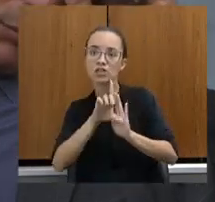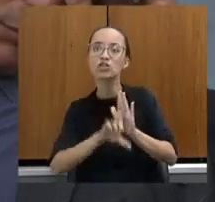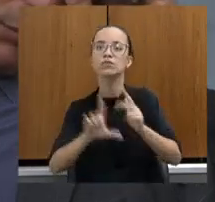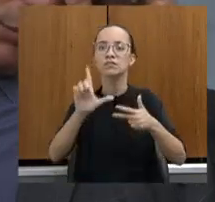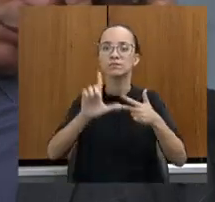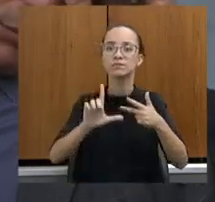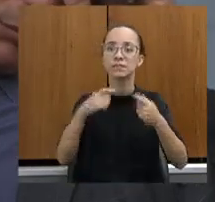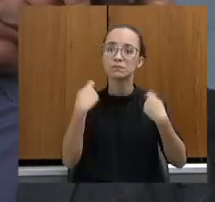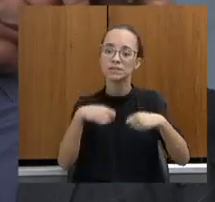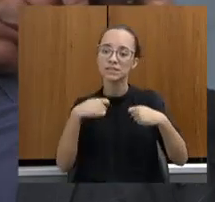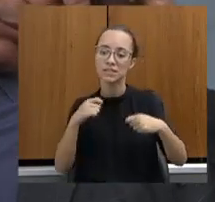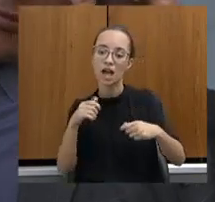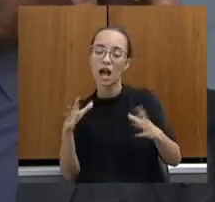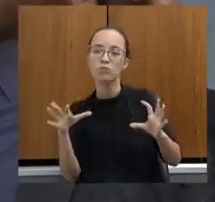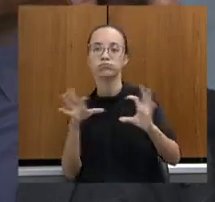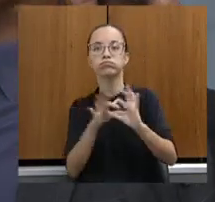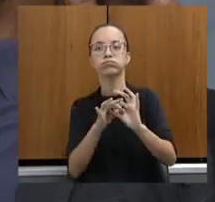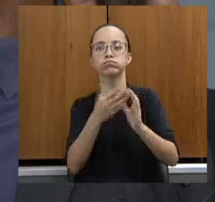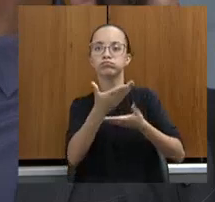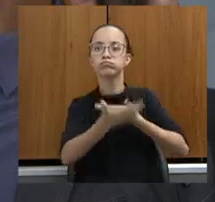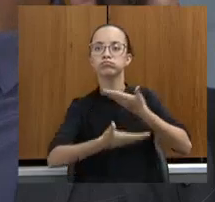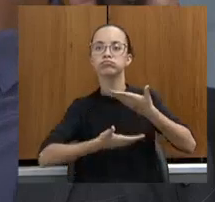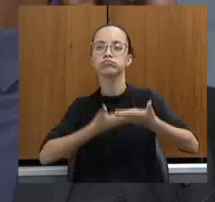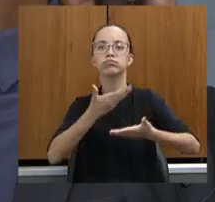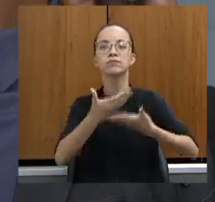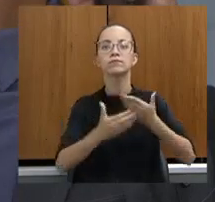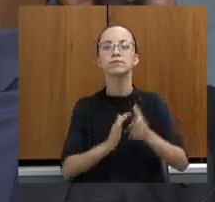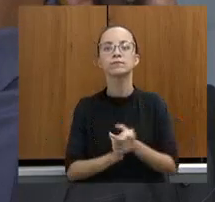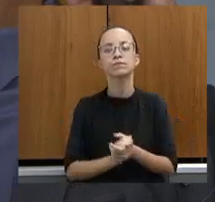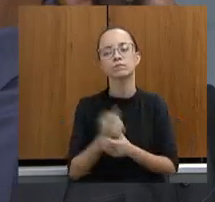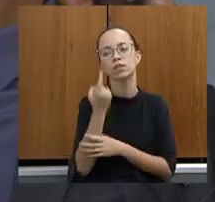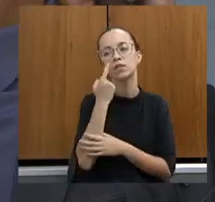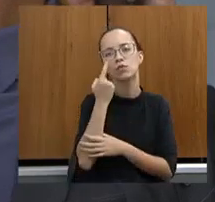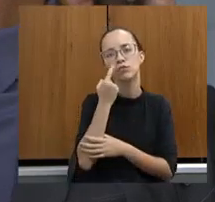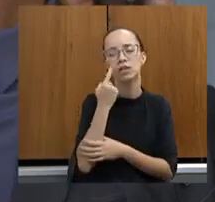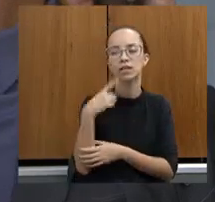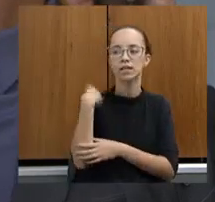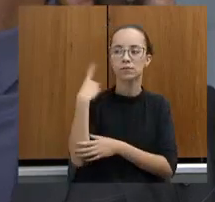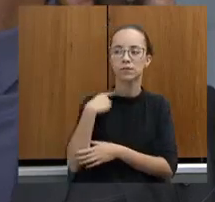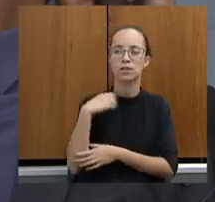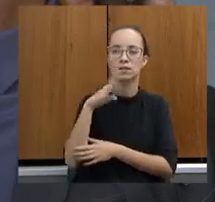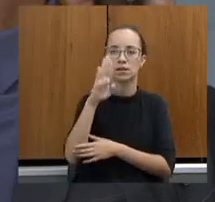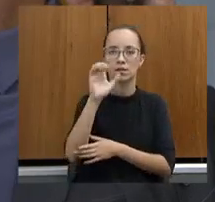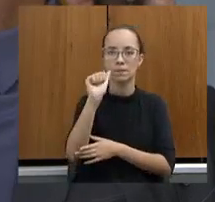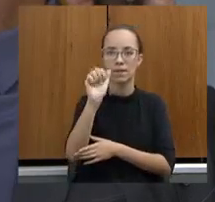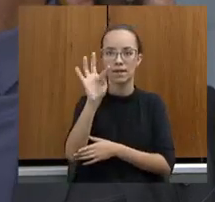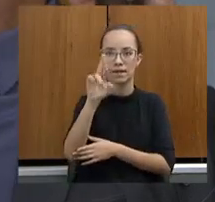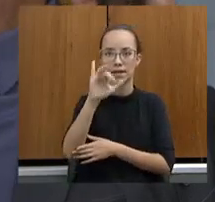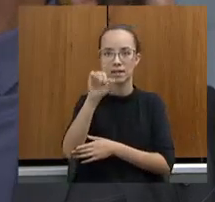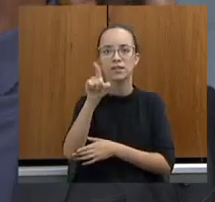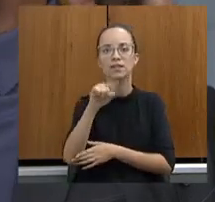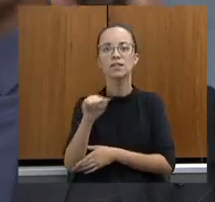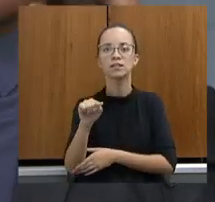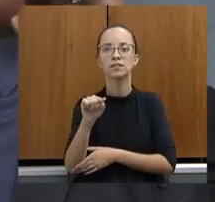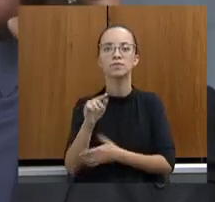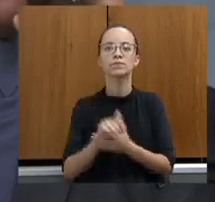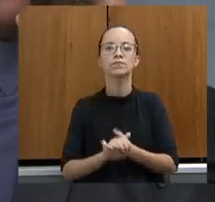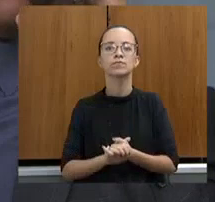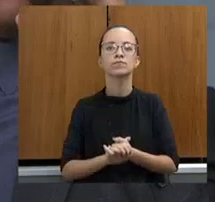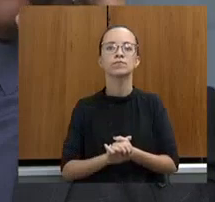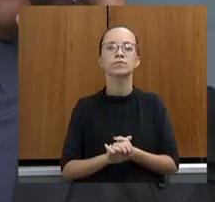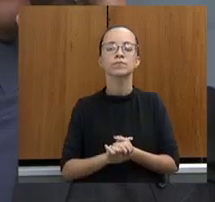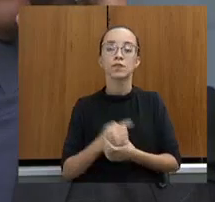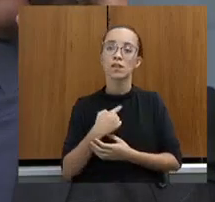independentes e numa dessas situações que eu vi que a Beatriz ela trouxe na casa de hoje